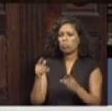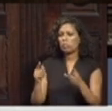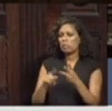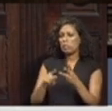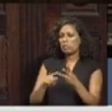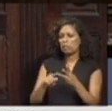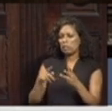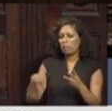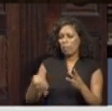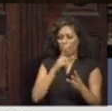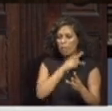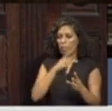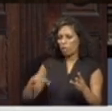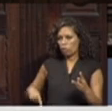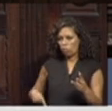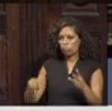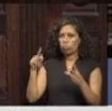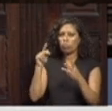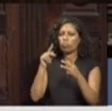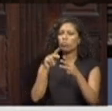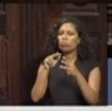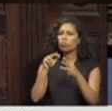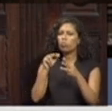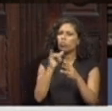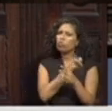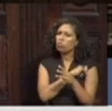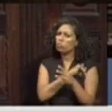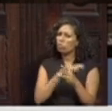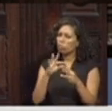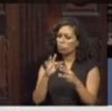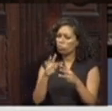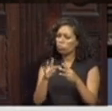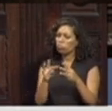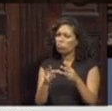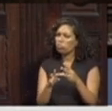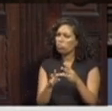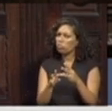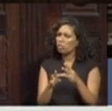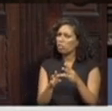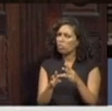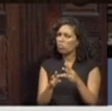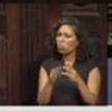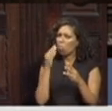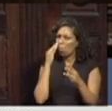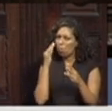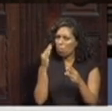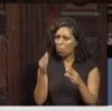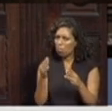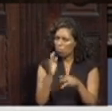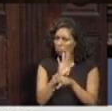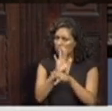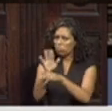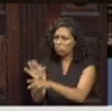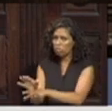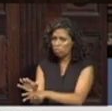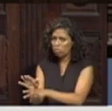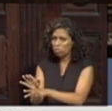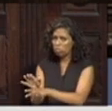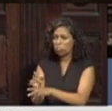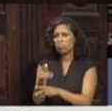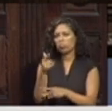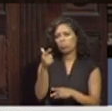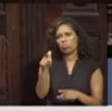foi alcançado até o momento? Nenhum resultado. Que integração efetiva e verdadeira existe entre